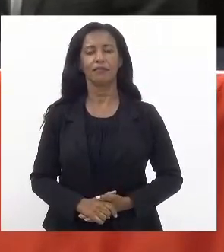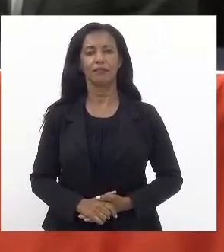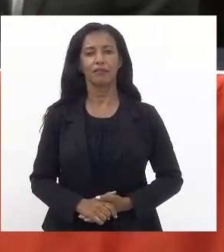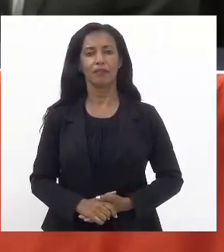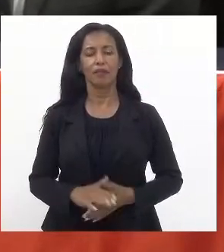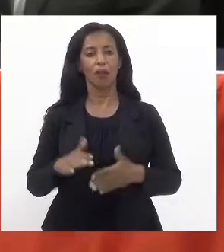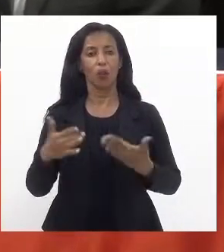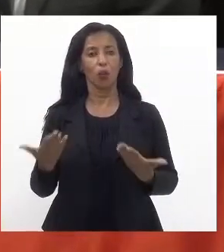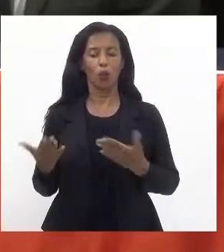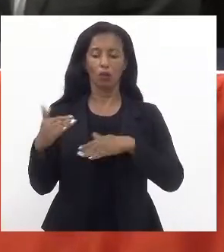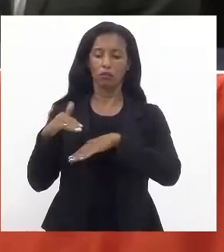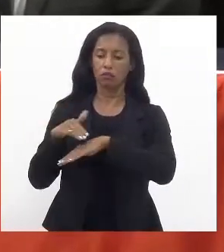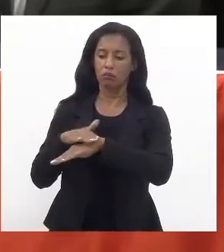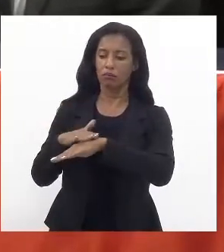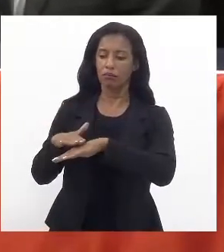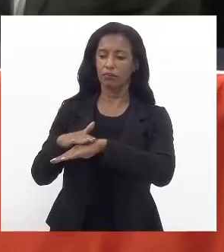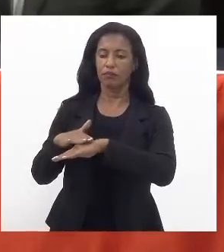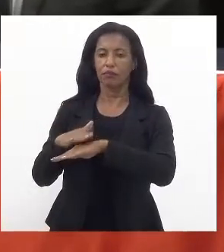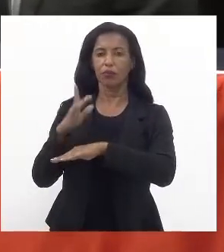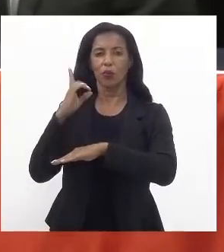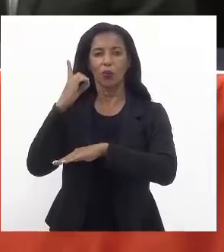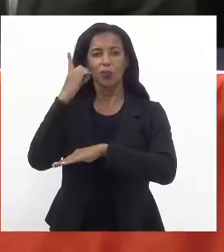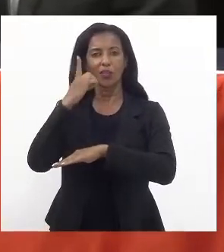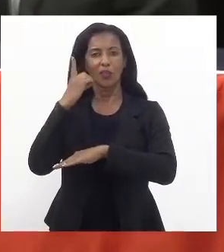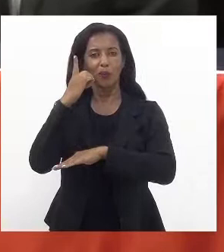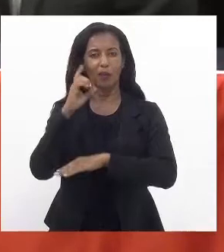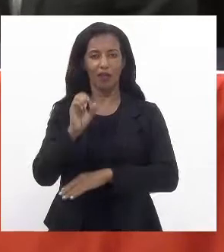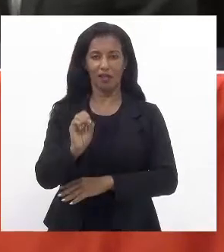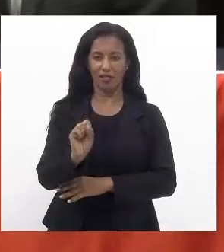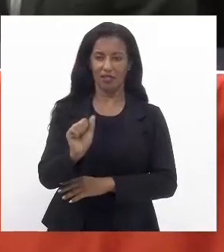Quando conversava com o deputado Nilton Salomão,